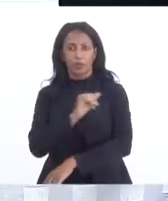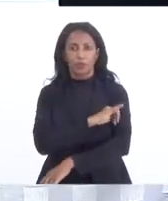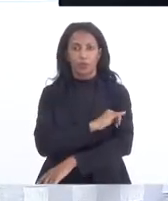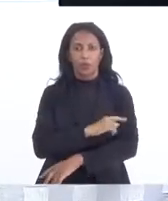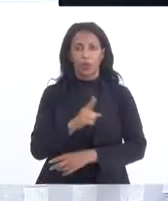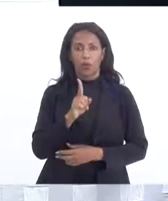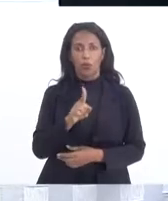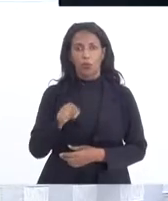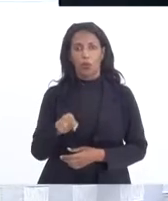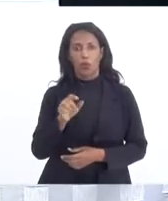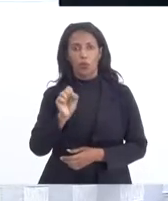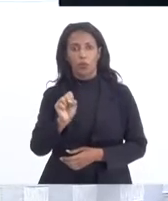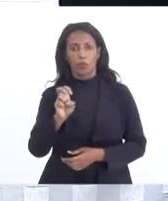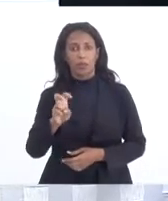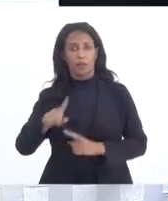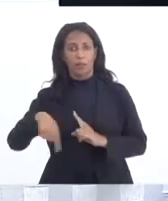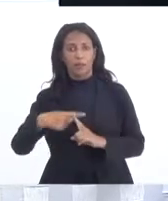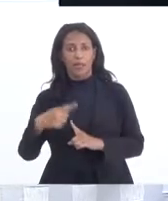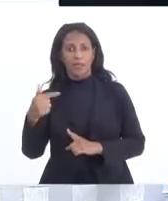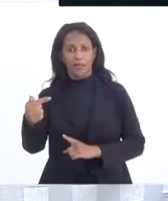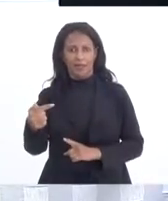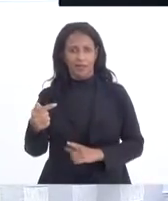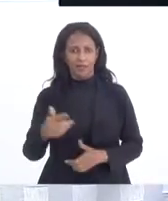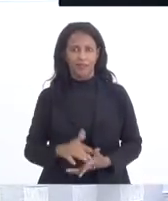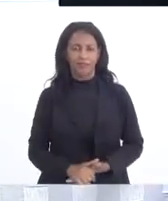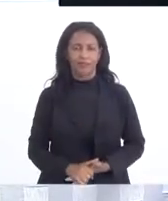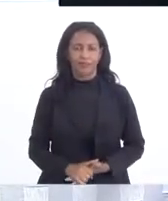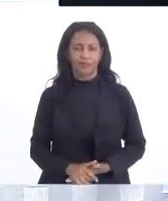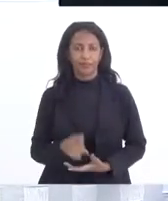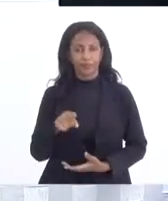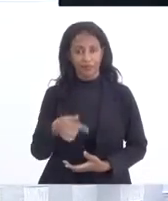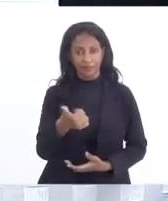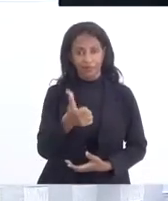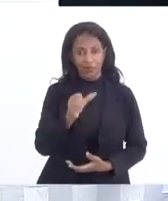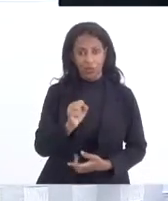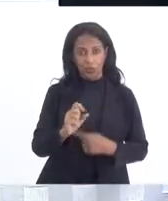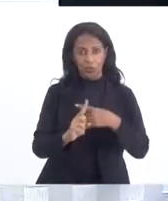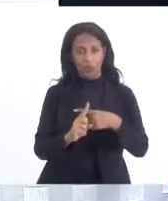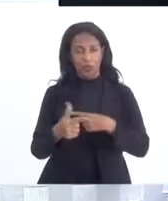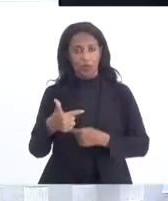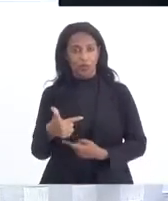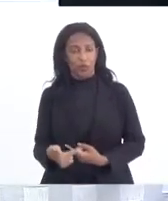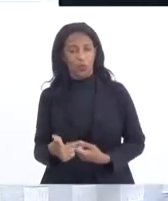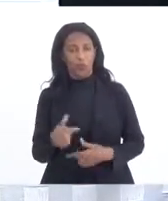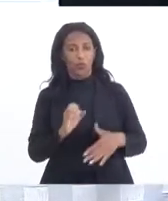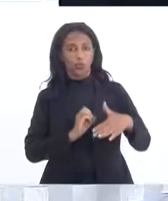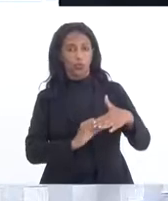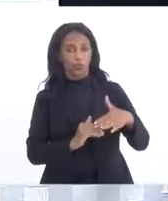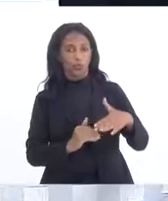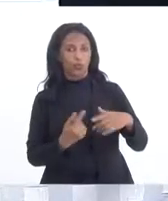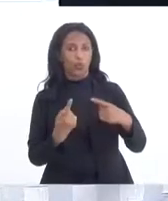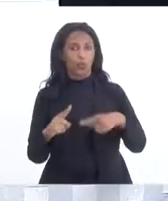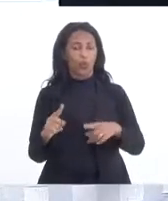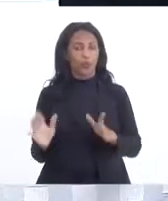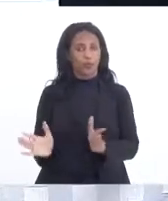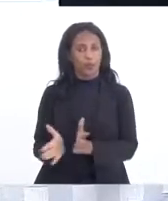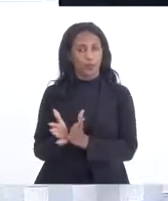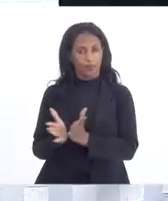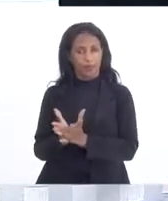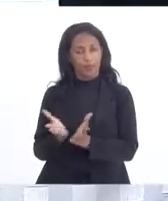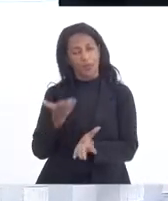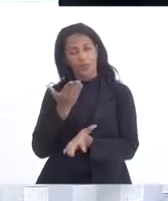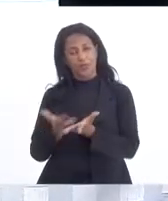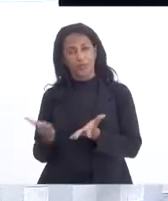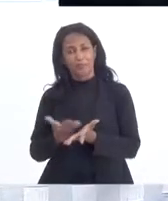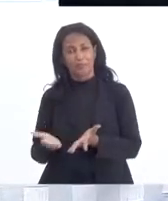é 1,85% mais 7%. E aqui são 18% mais 2% do Fundo de Combate à Pobreza. Então, acaba que a gente